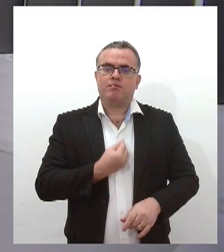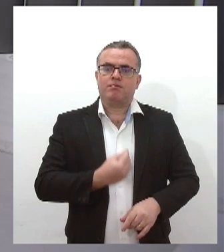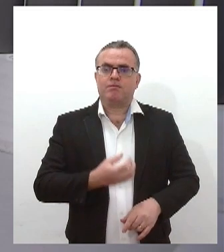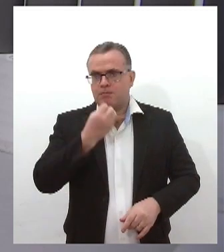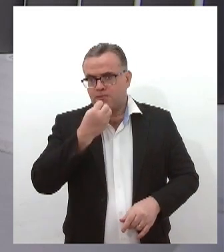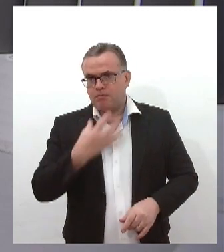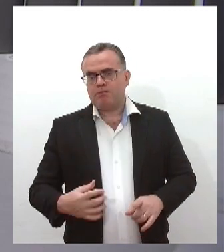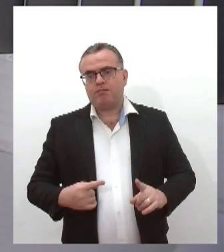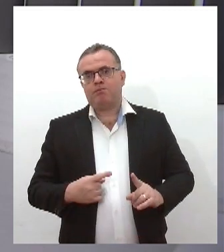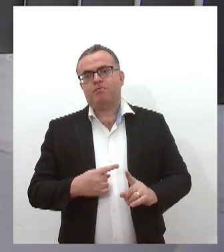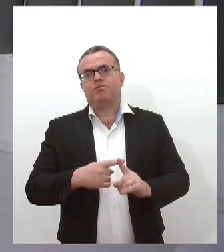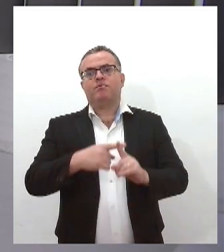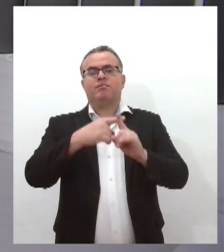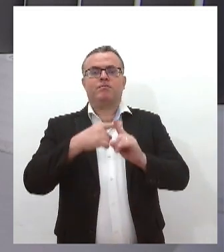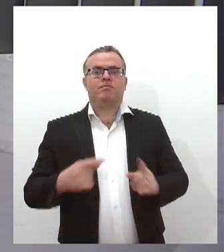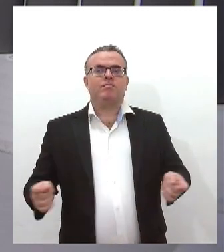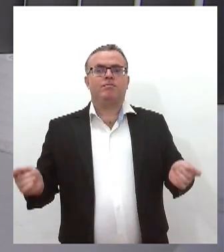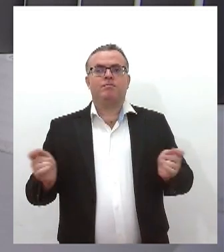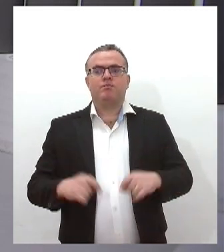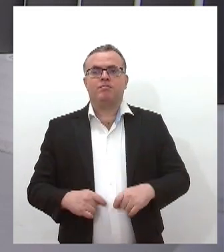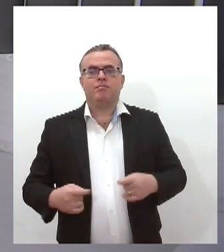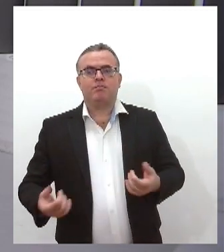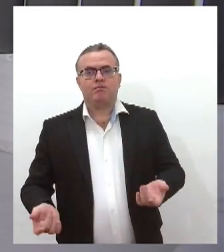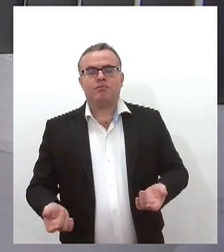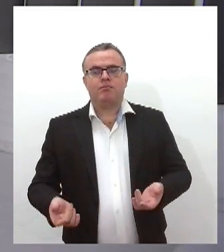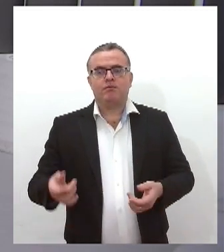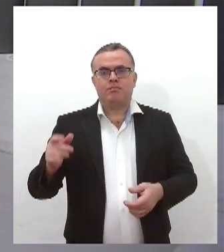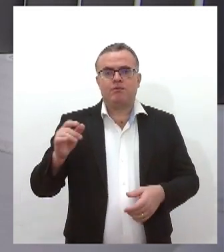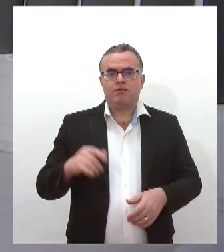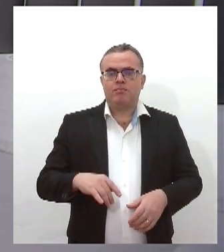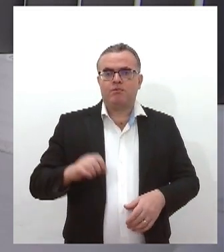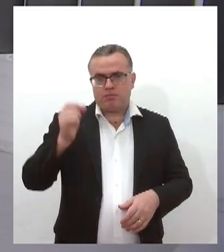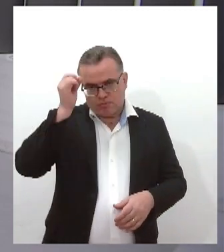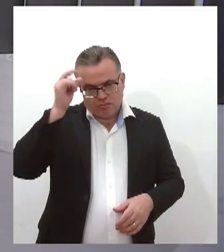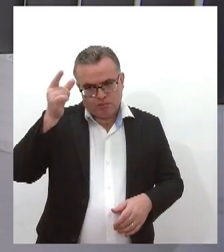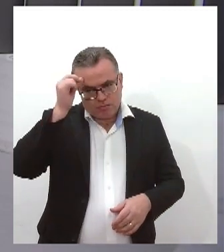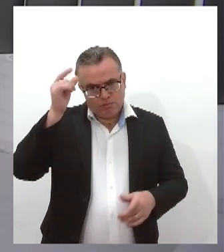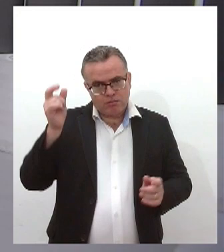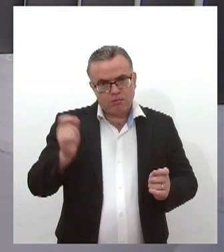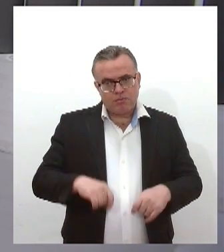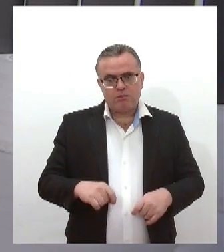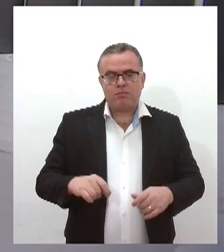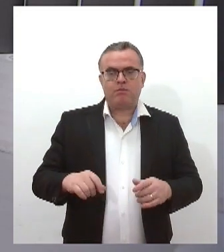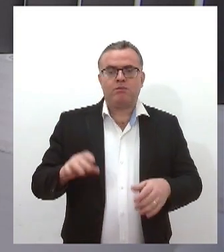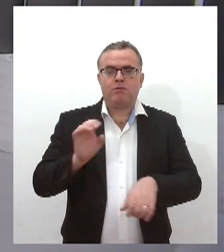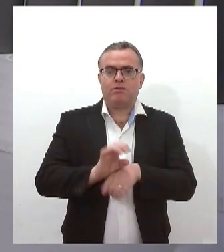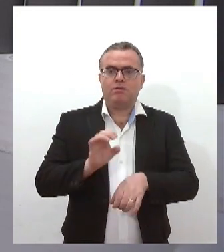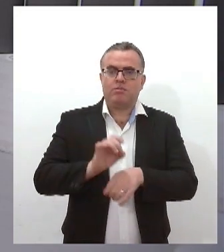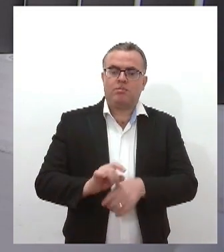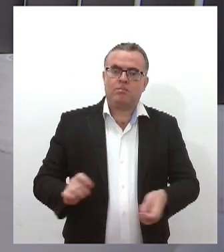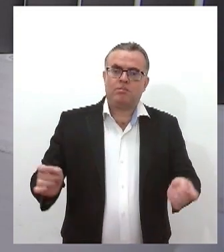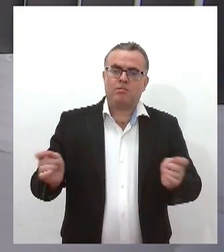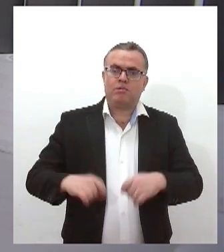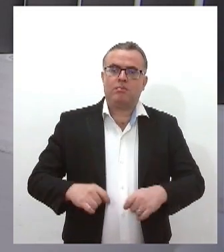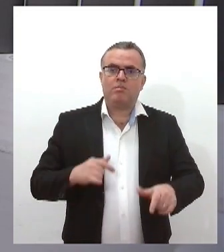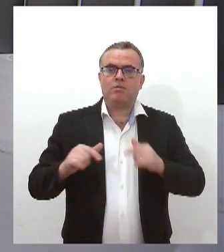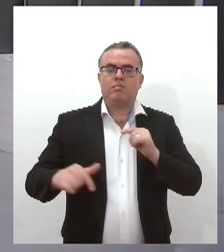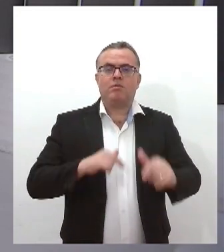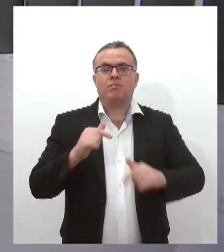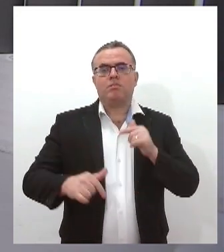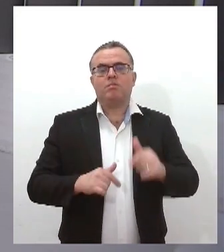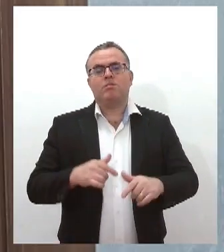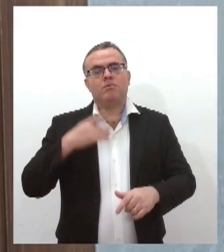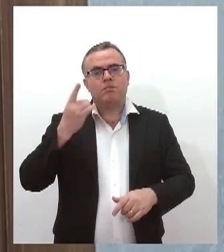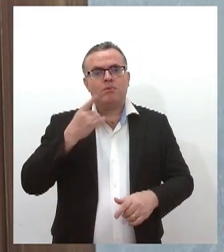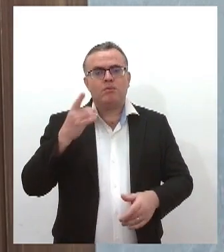podem trazer boas ideias e bons projetos para os estados, né, respectivos, aí onde atuam como deputados estaduais. Não, com certeza, a gente